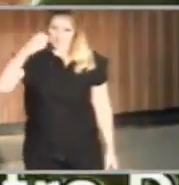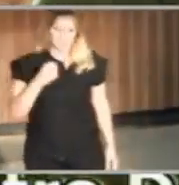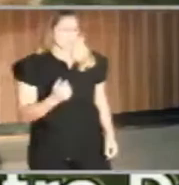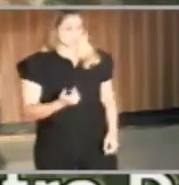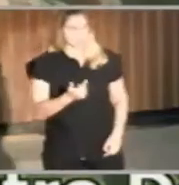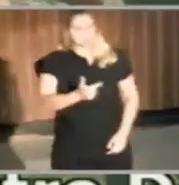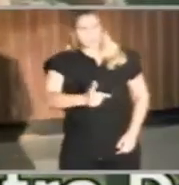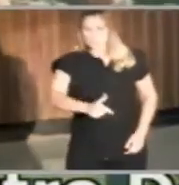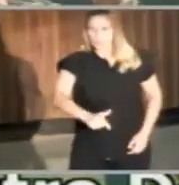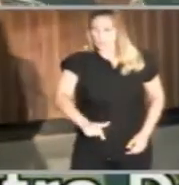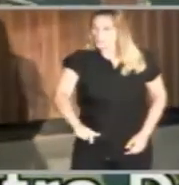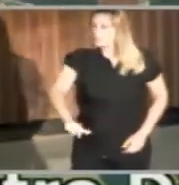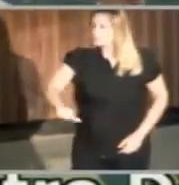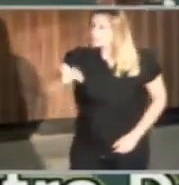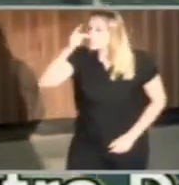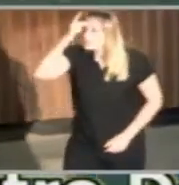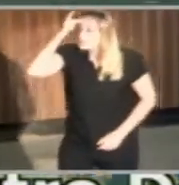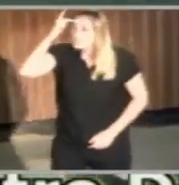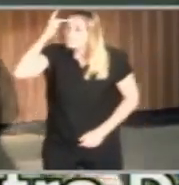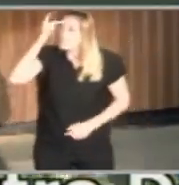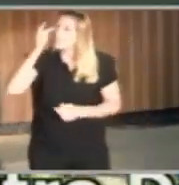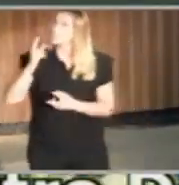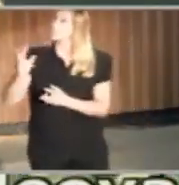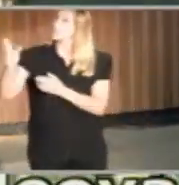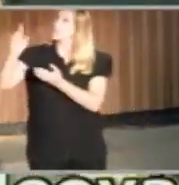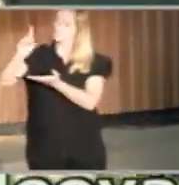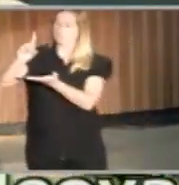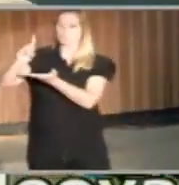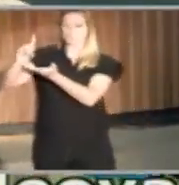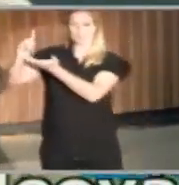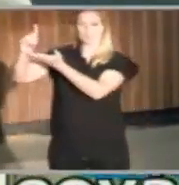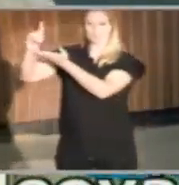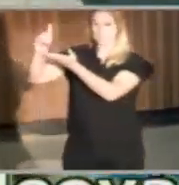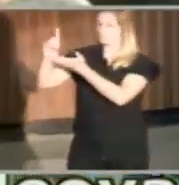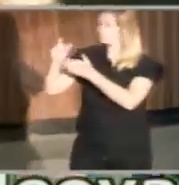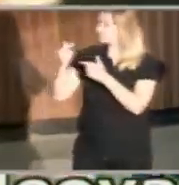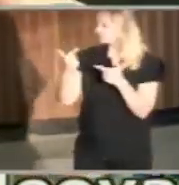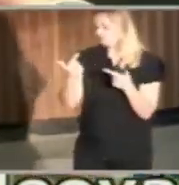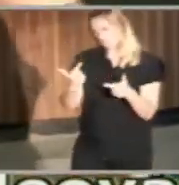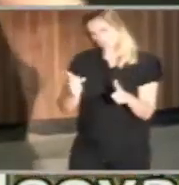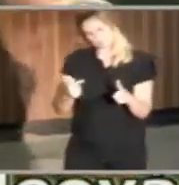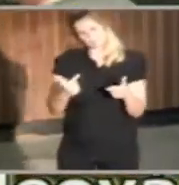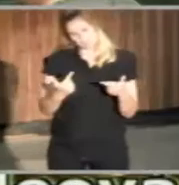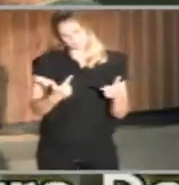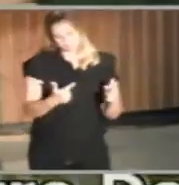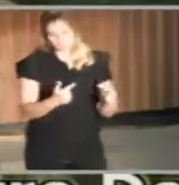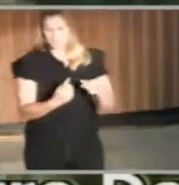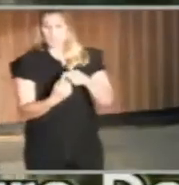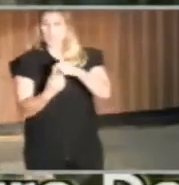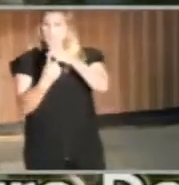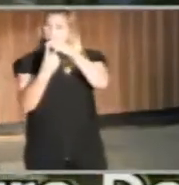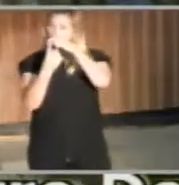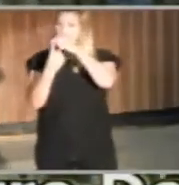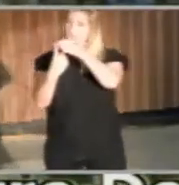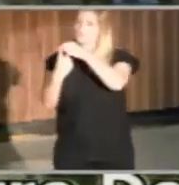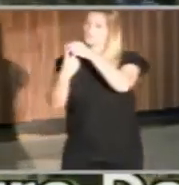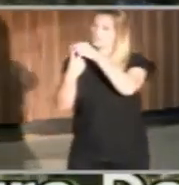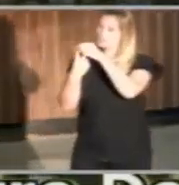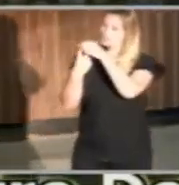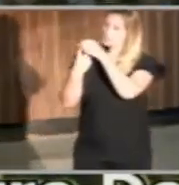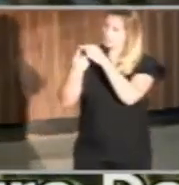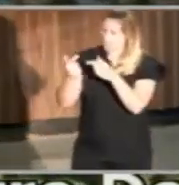Não há outro Deus como Jeová. Não